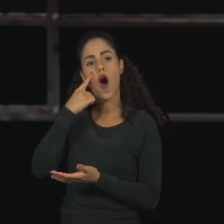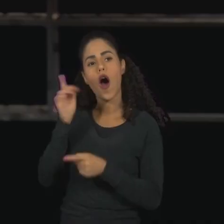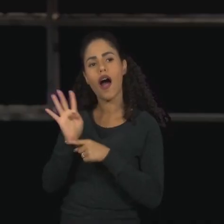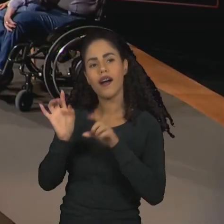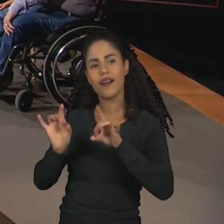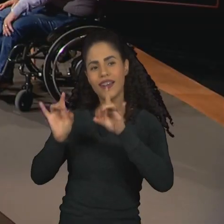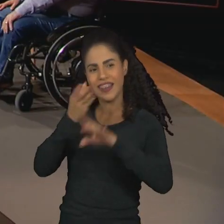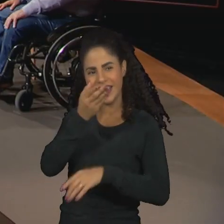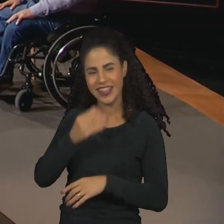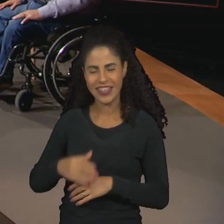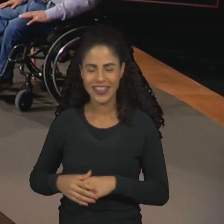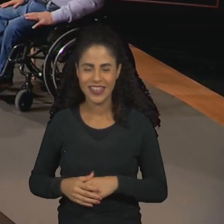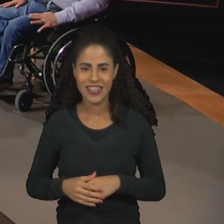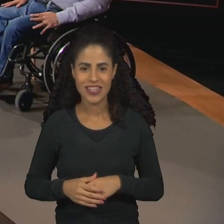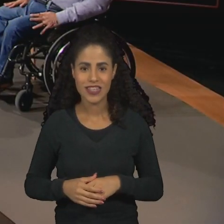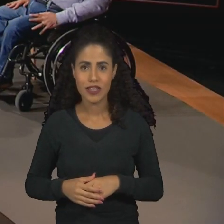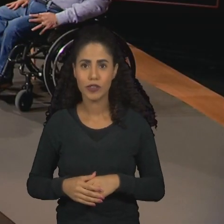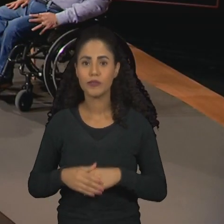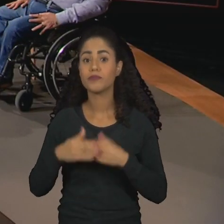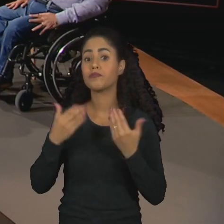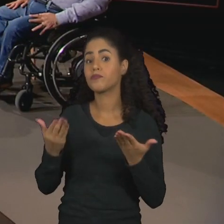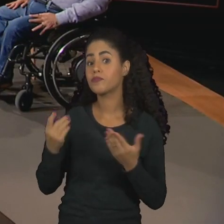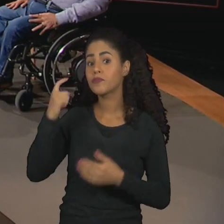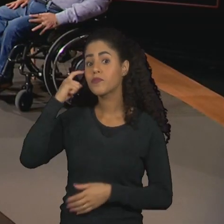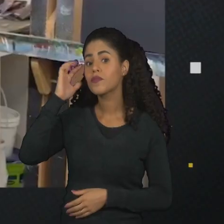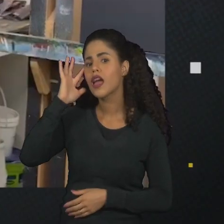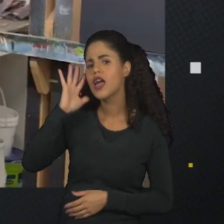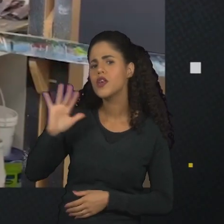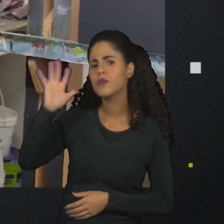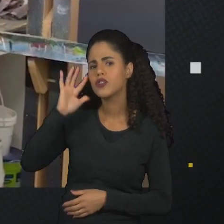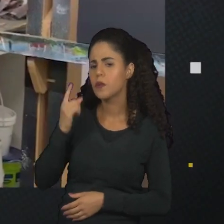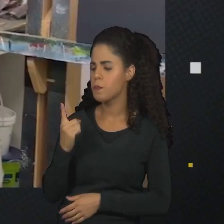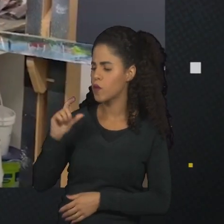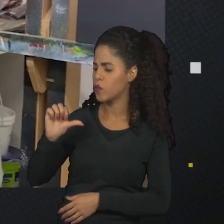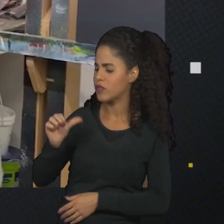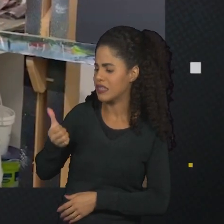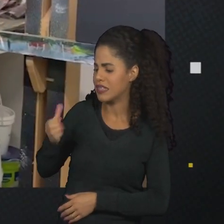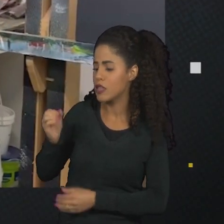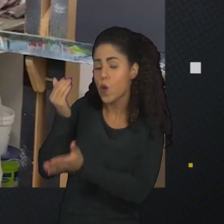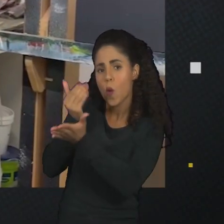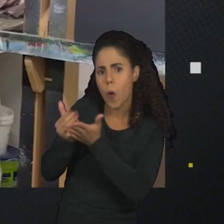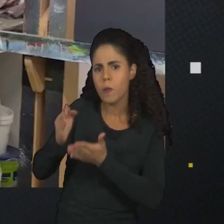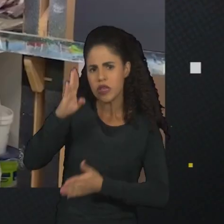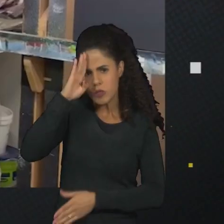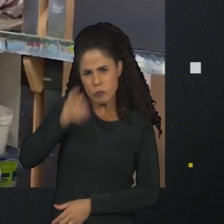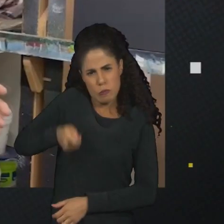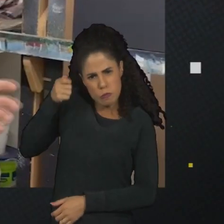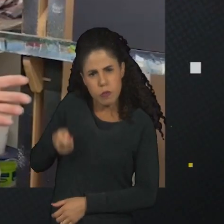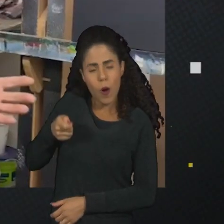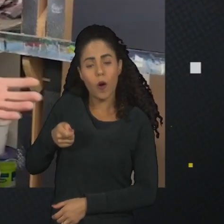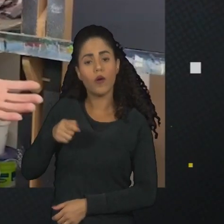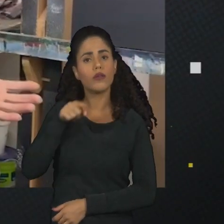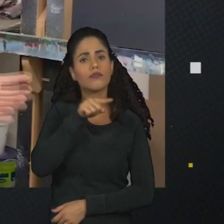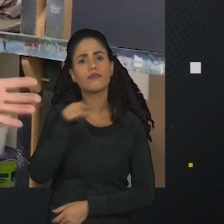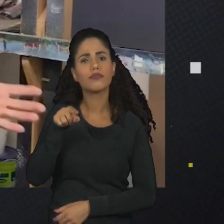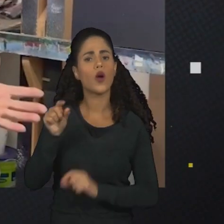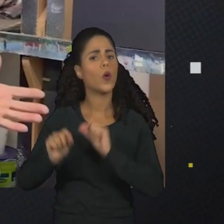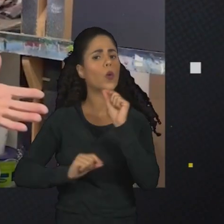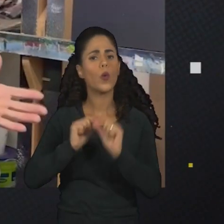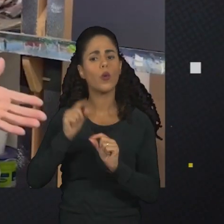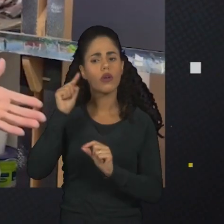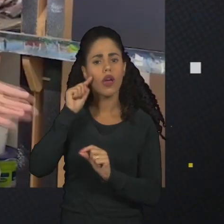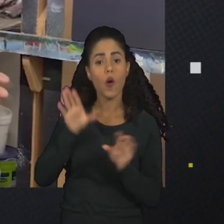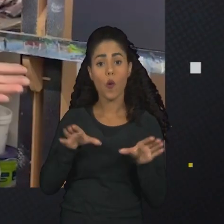sobre isso. Imagine só, anos 60, início da ditadura, o partido